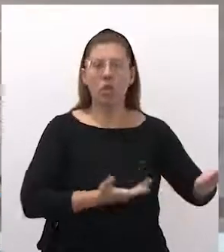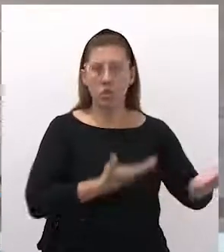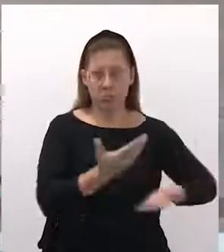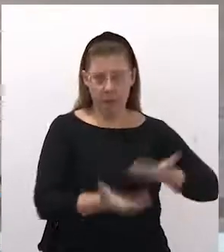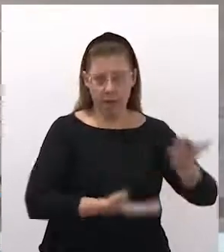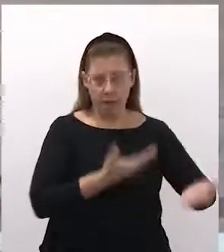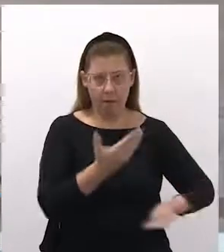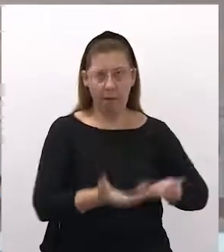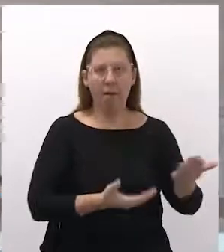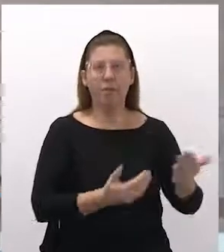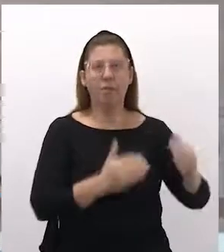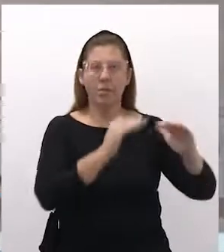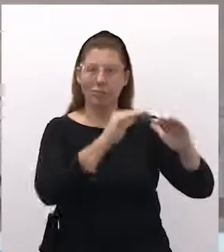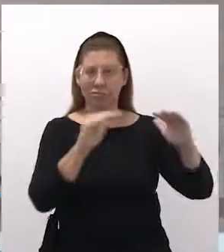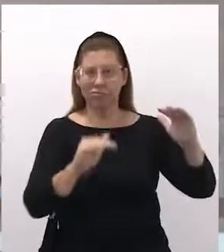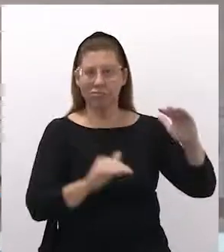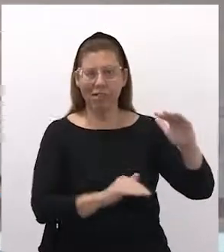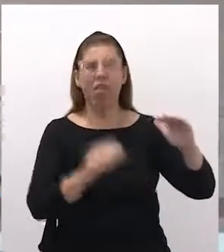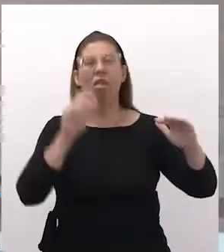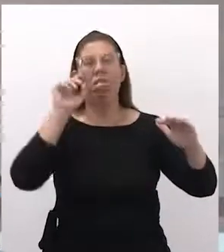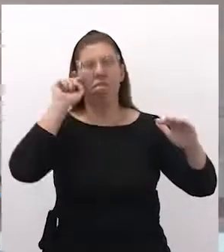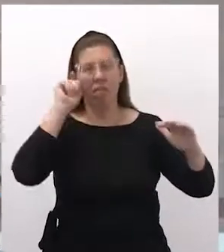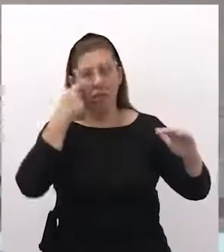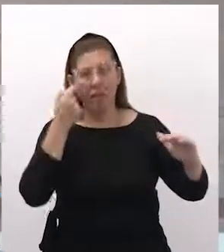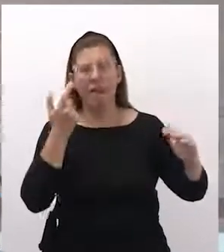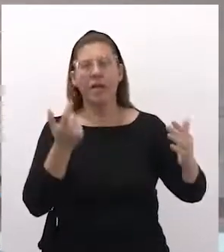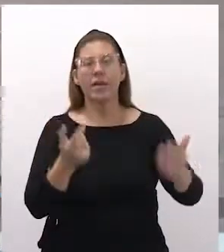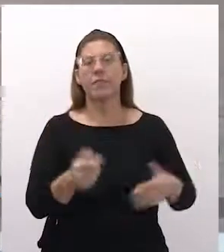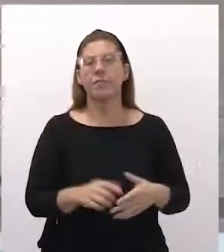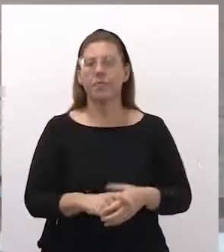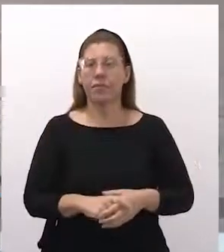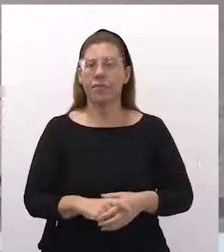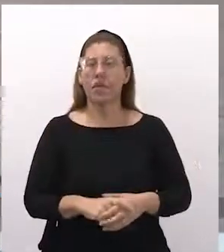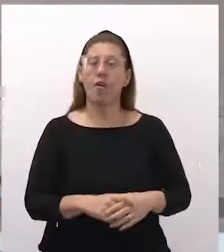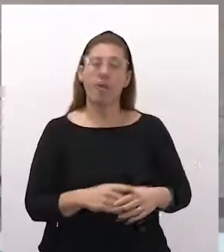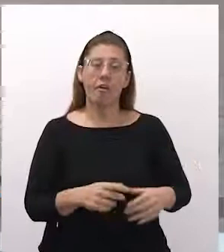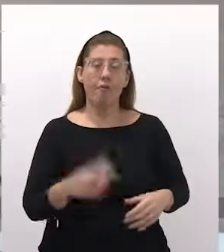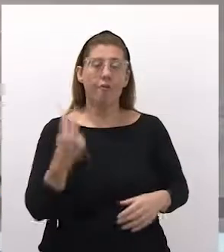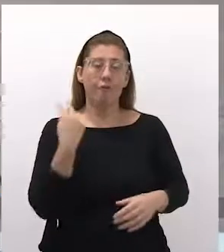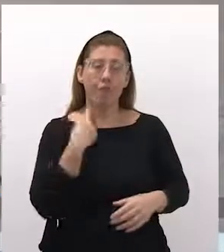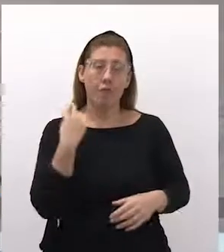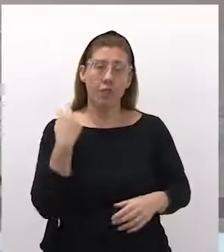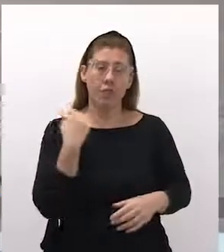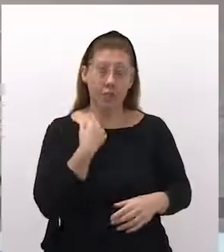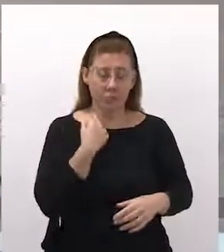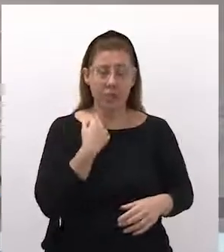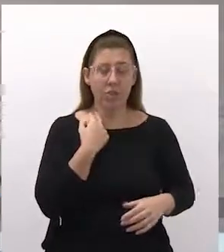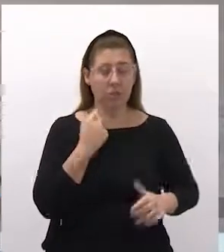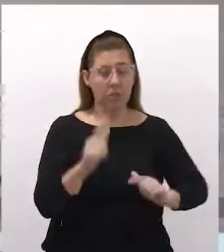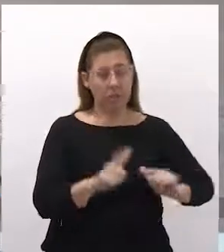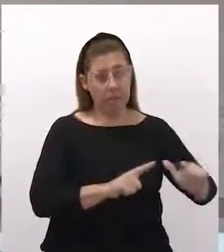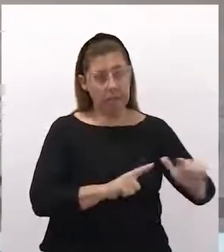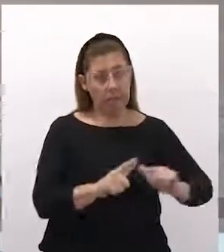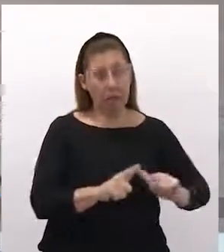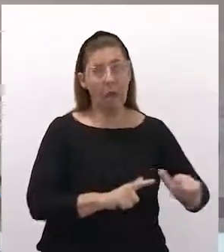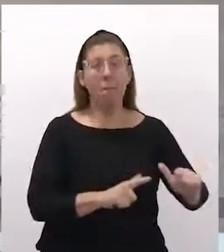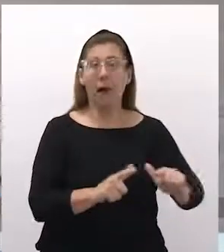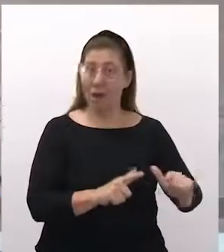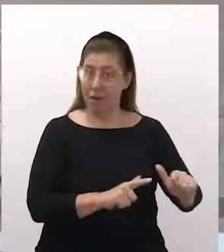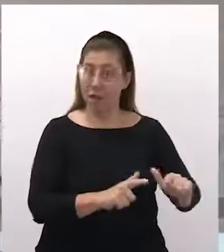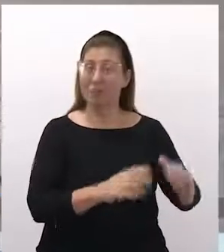baixas, negras, né, e do gênero feminino, e que são vítimas não só do trabalho doméstico, mas também da exploração